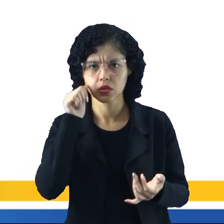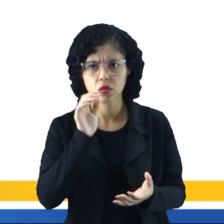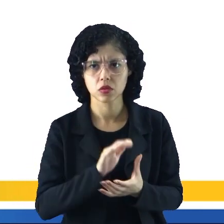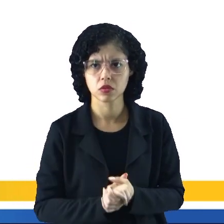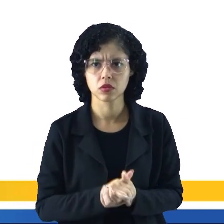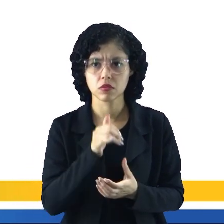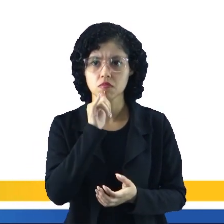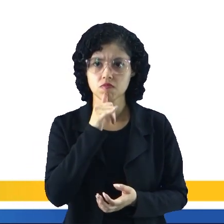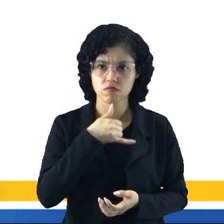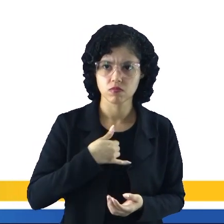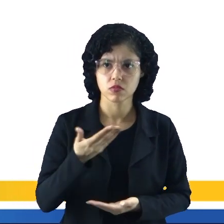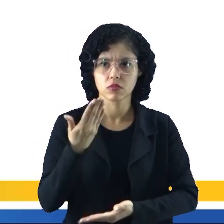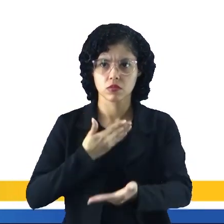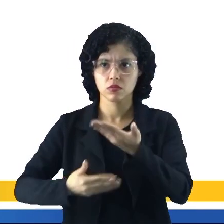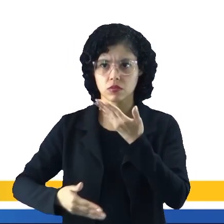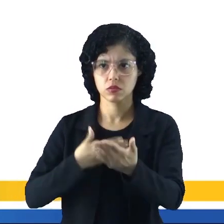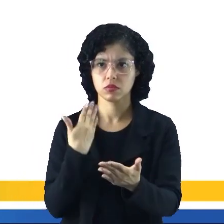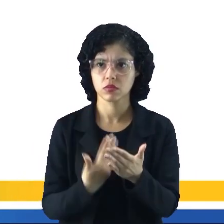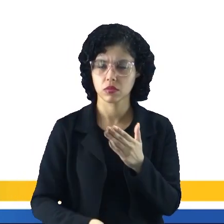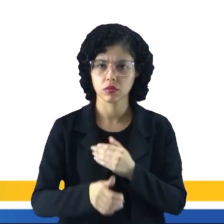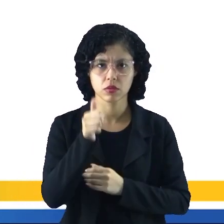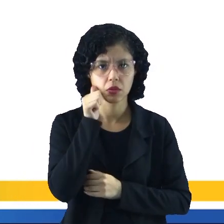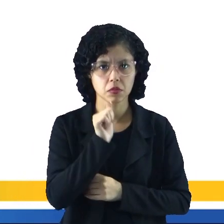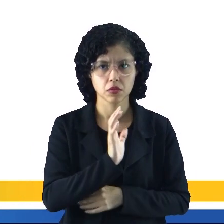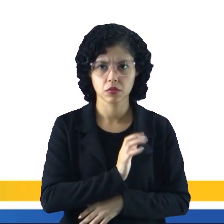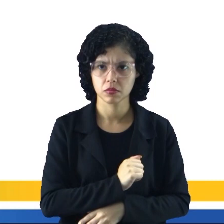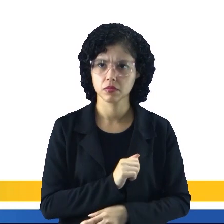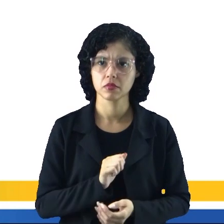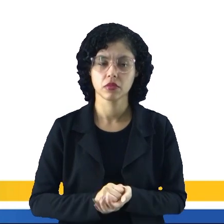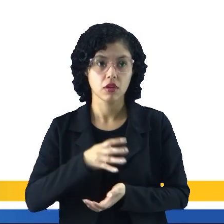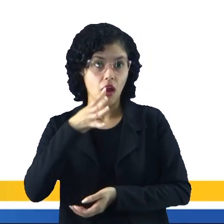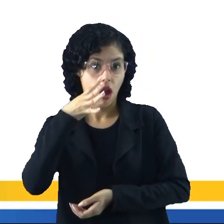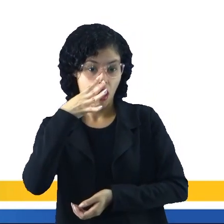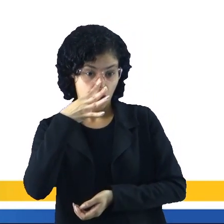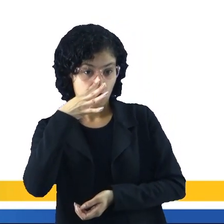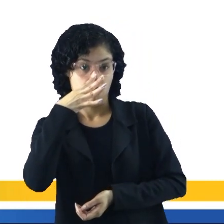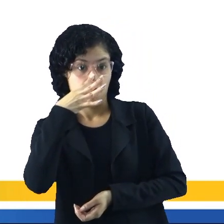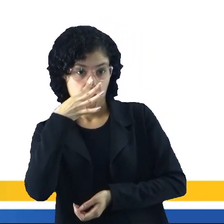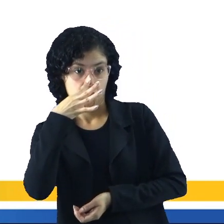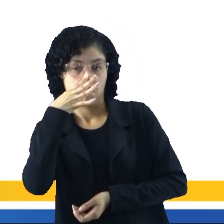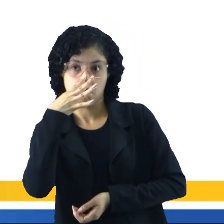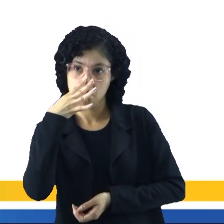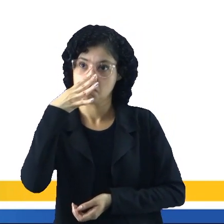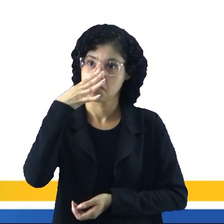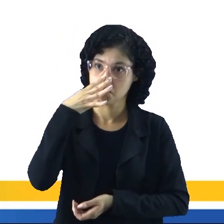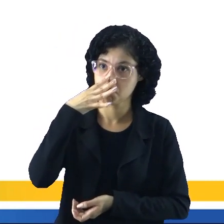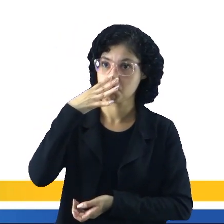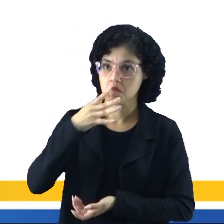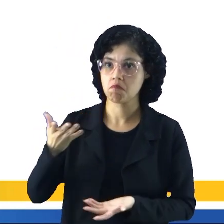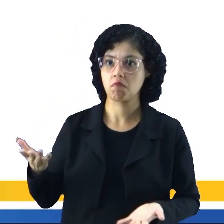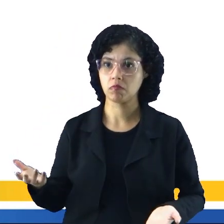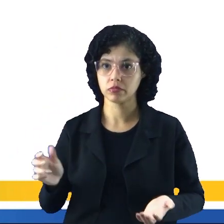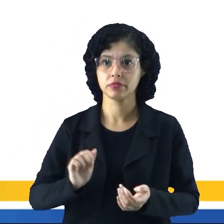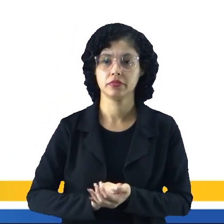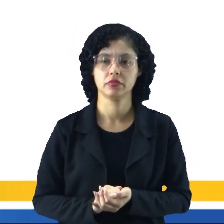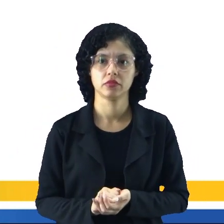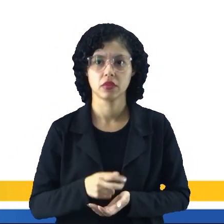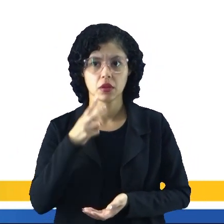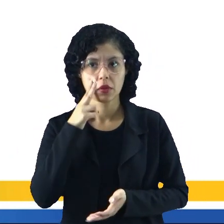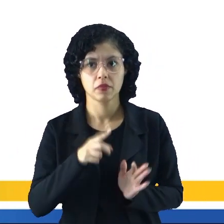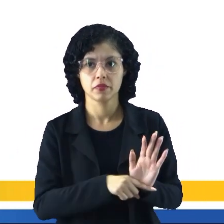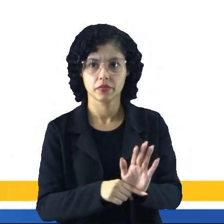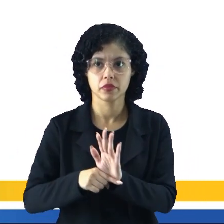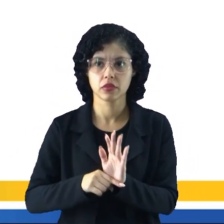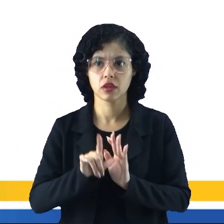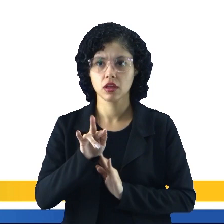tristeza compartilhada pela perda da mulher amada espanto diante da demonstração de afeto